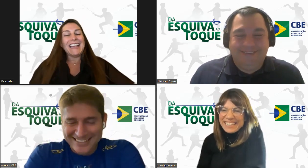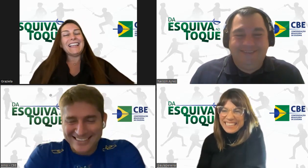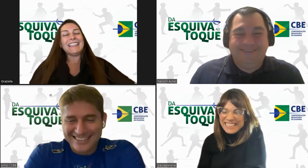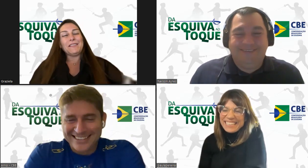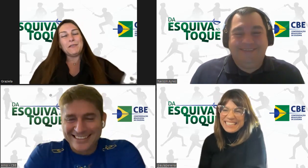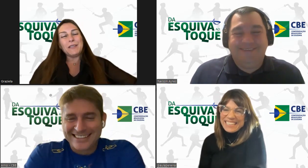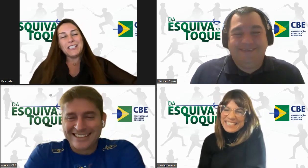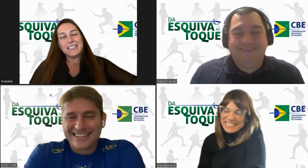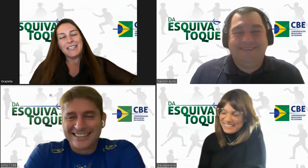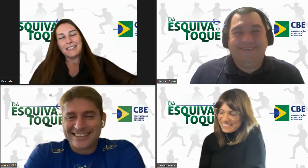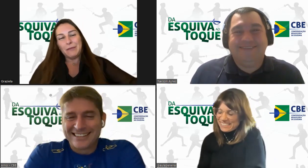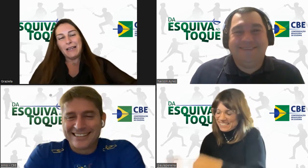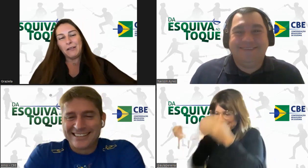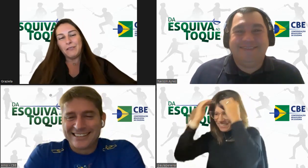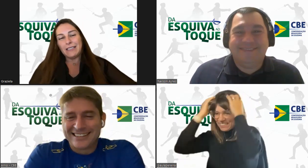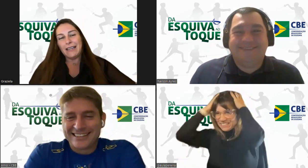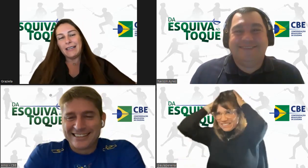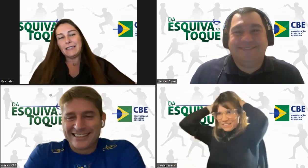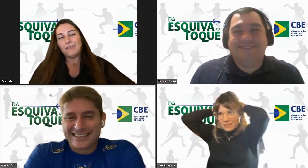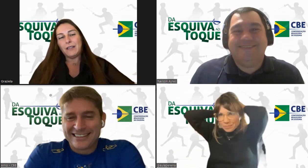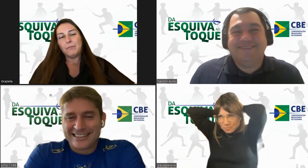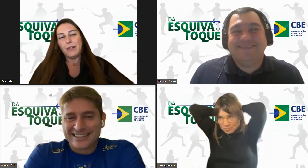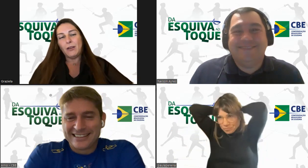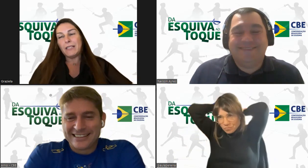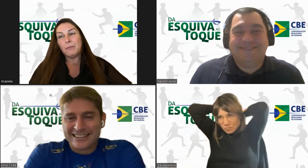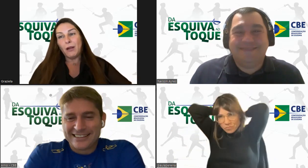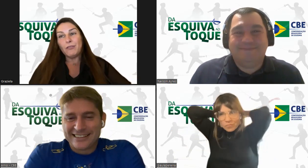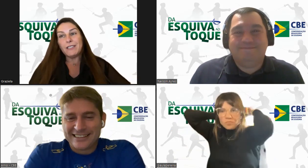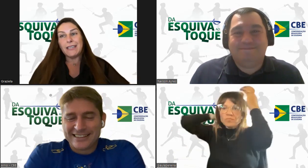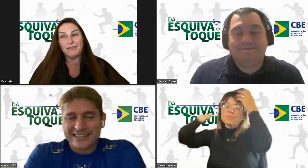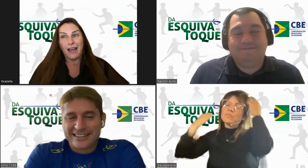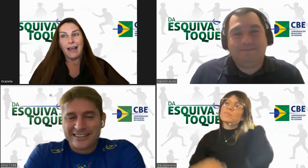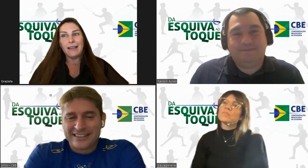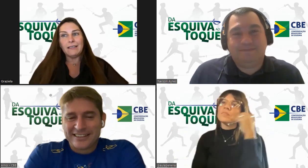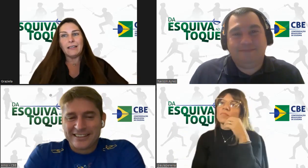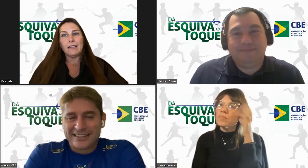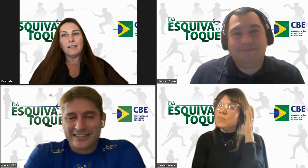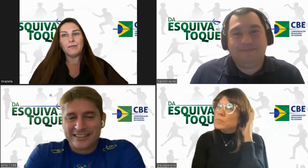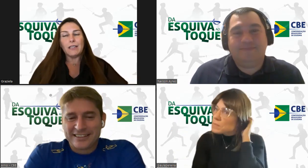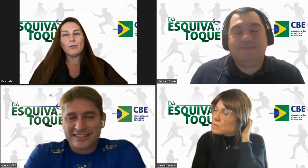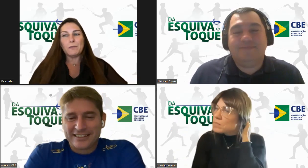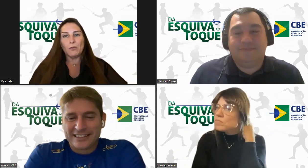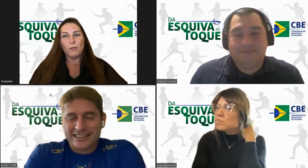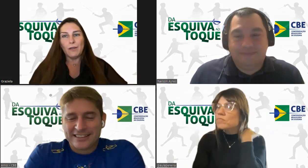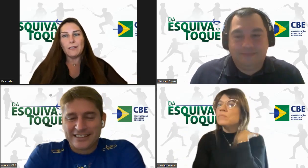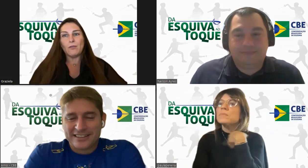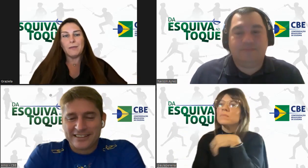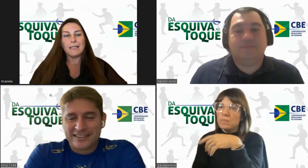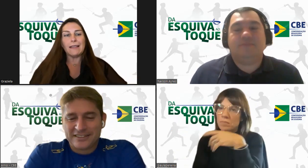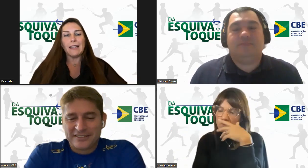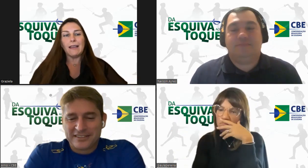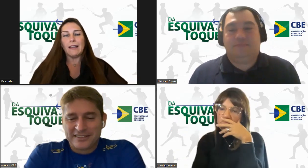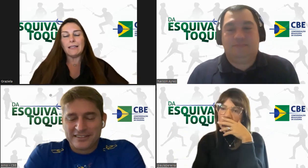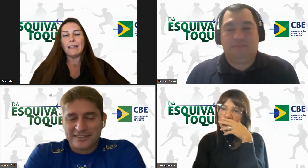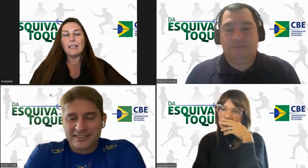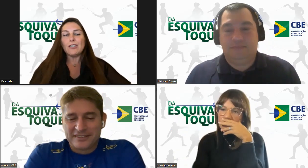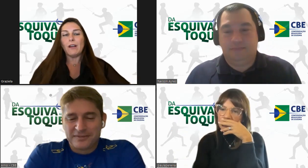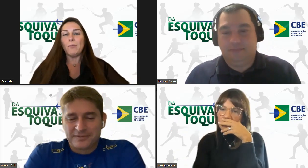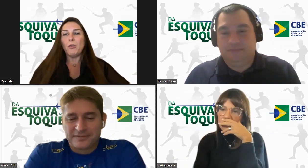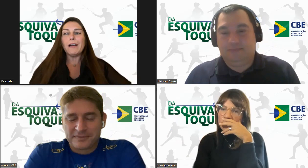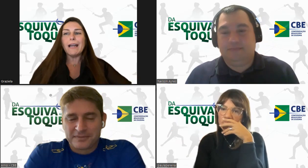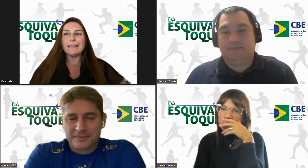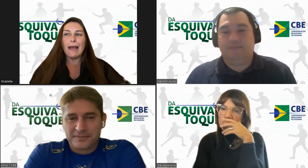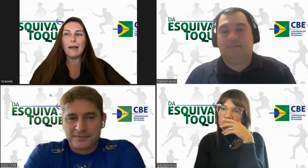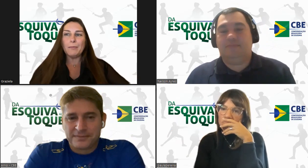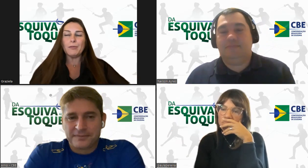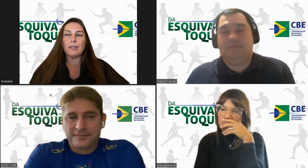então assim o que a gente tenta trabalhar com atleta e ver realmente para onde que ele vai né vê as opções começar até até